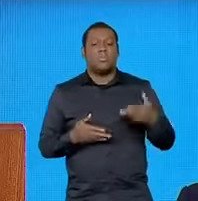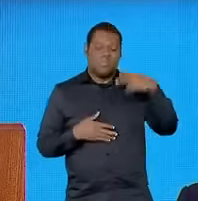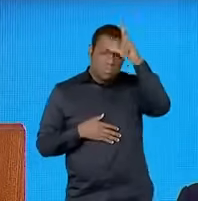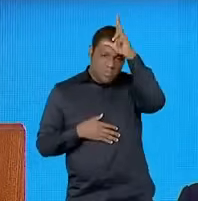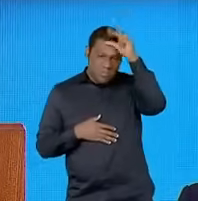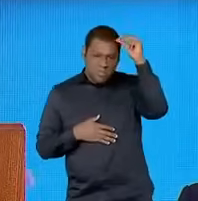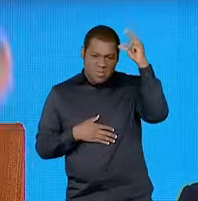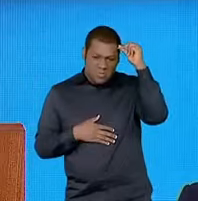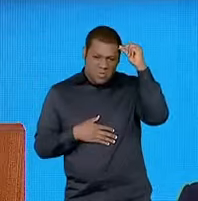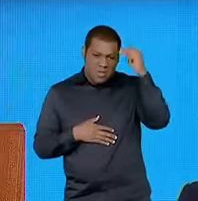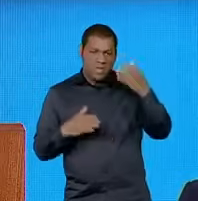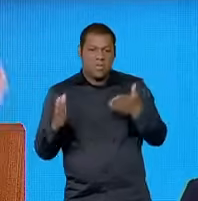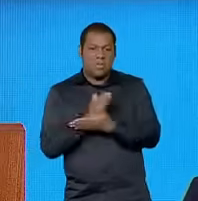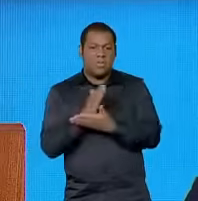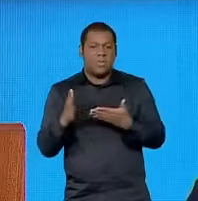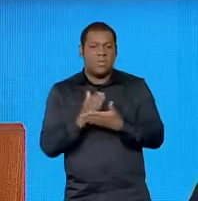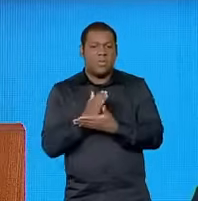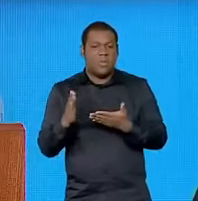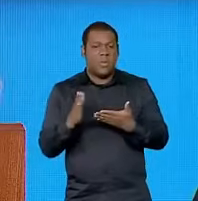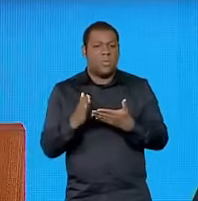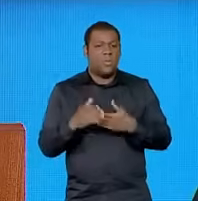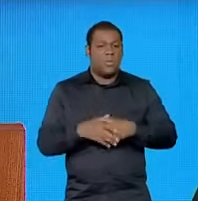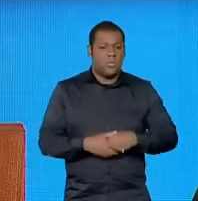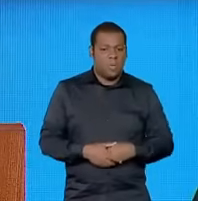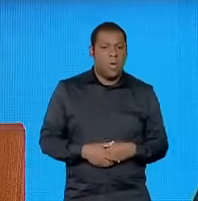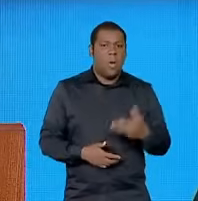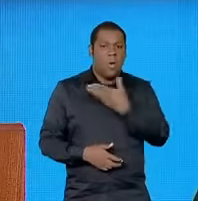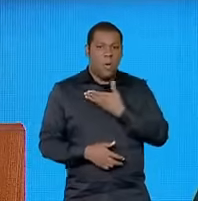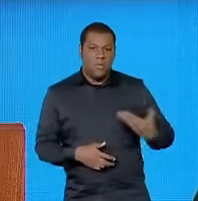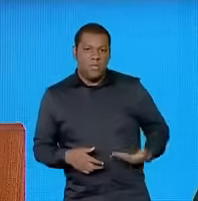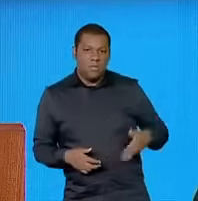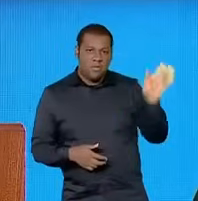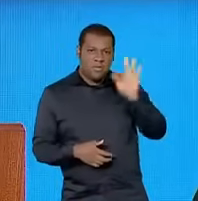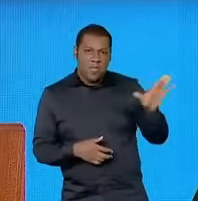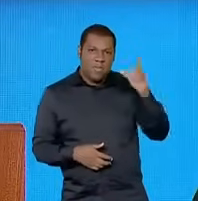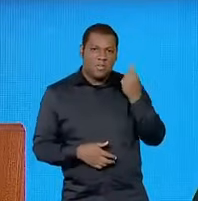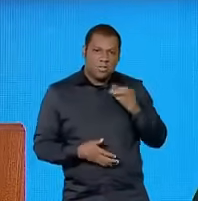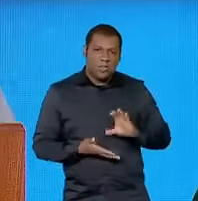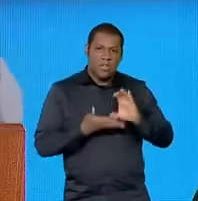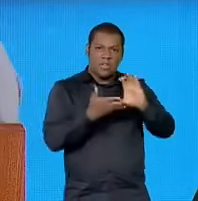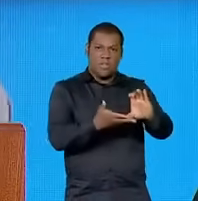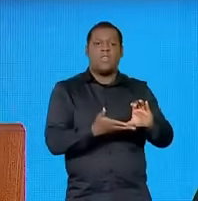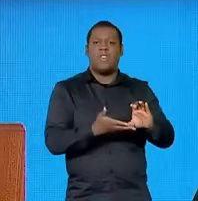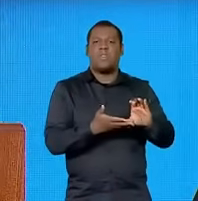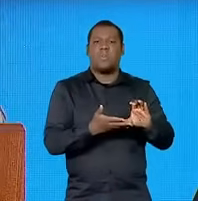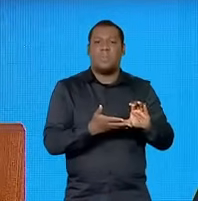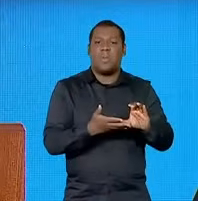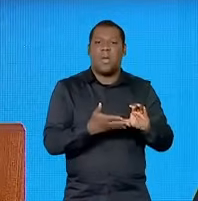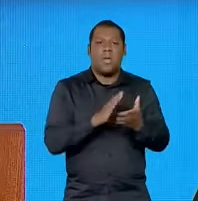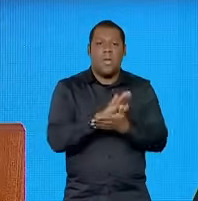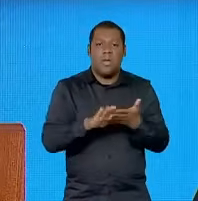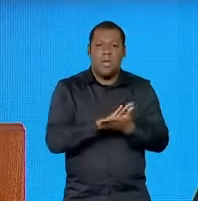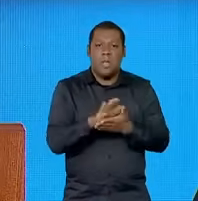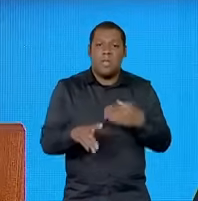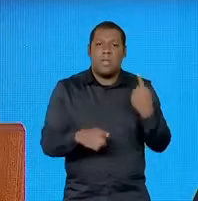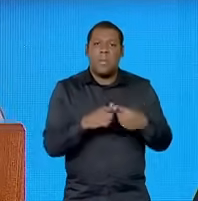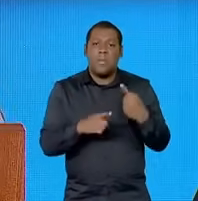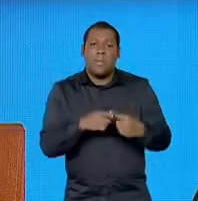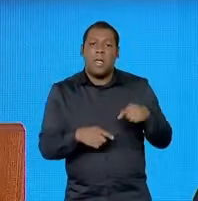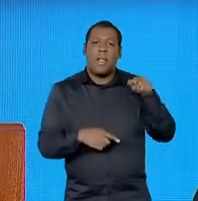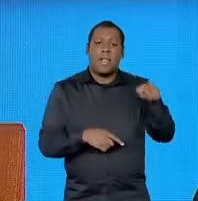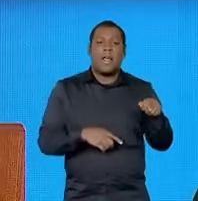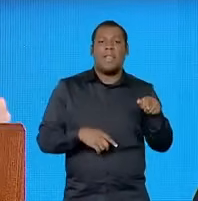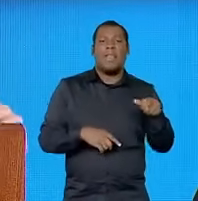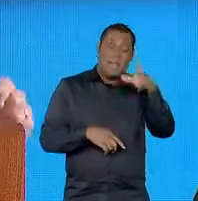prefeito que não conseguiu um centavo do governo federal porque não pensava igual o governo federal.